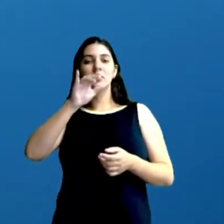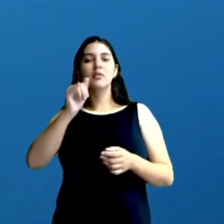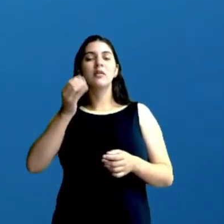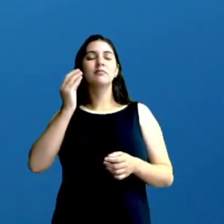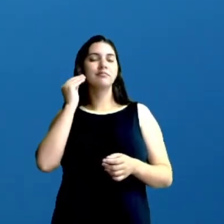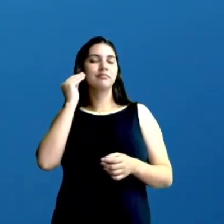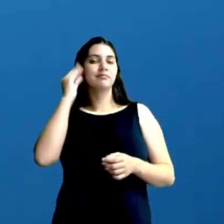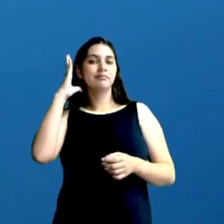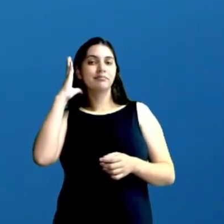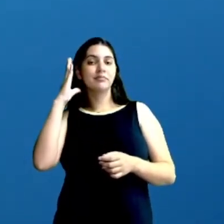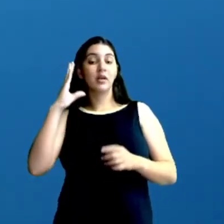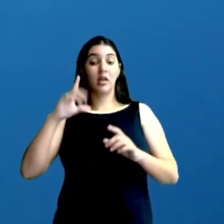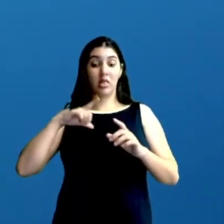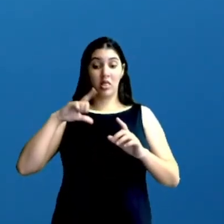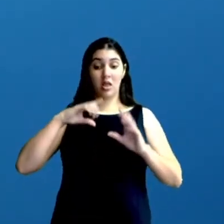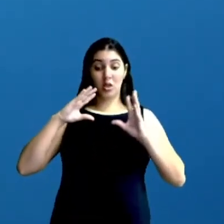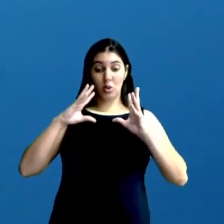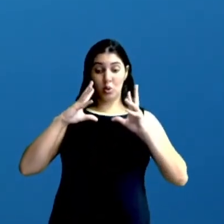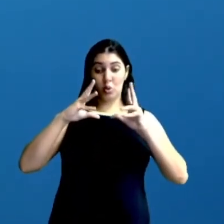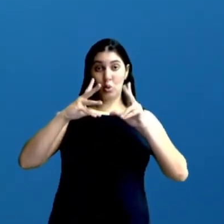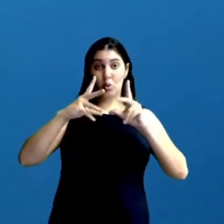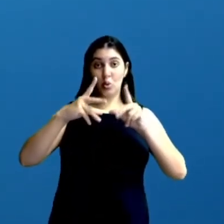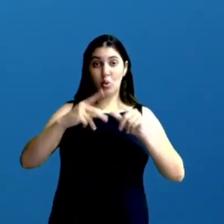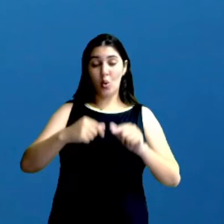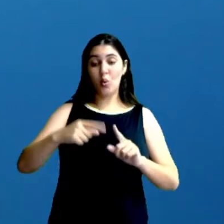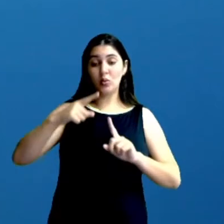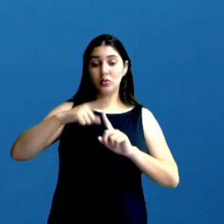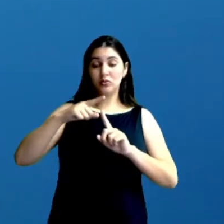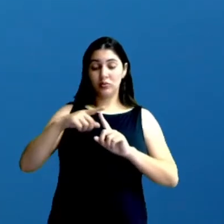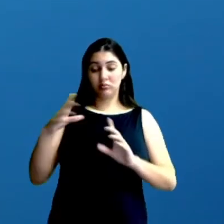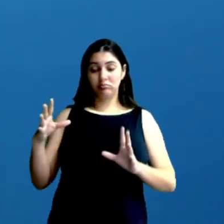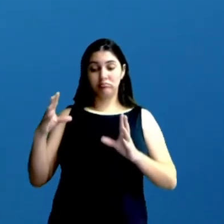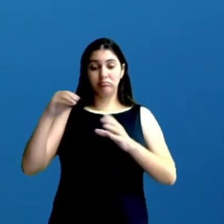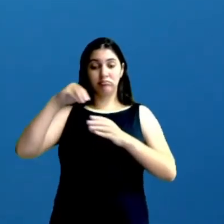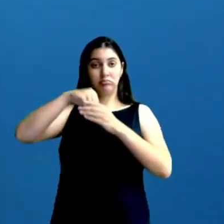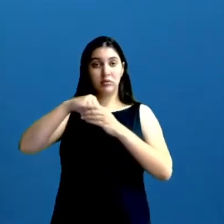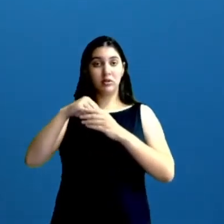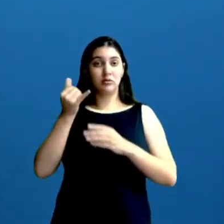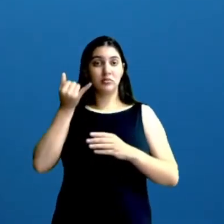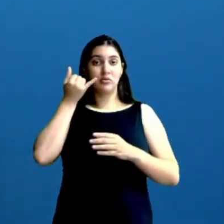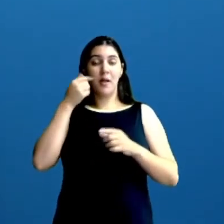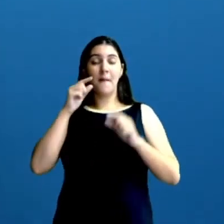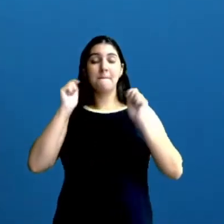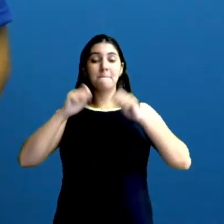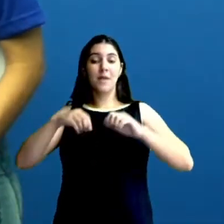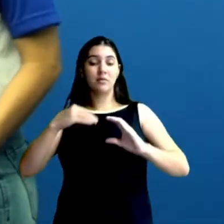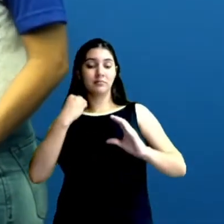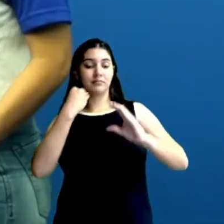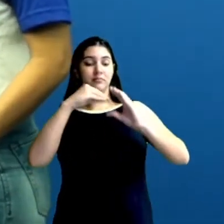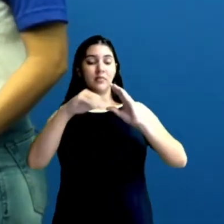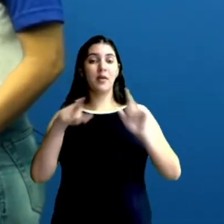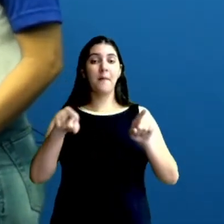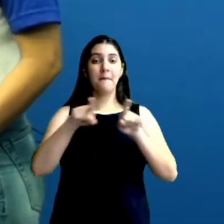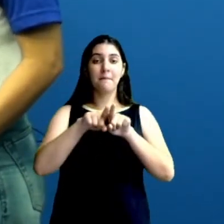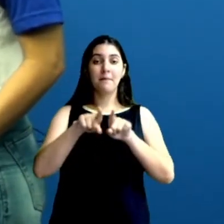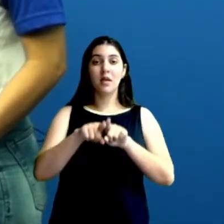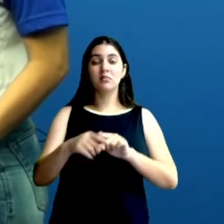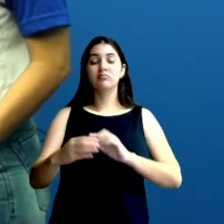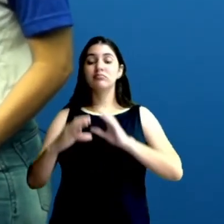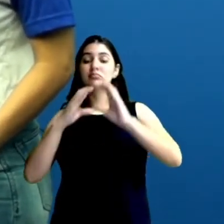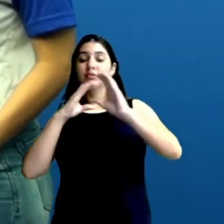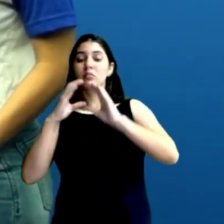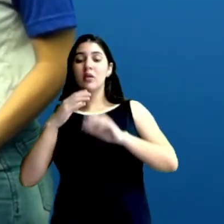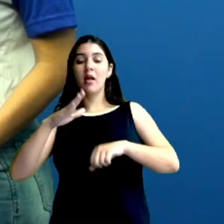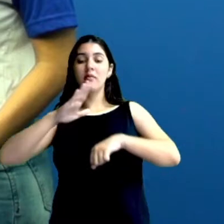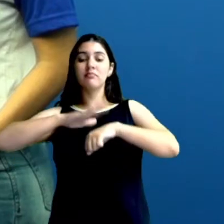contém todos esses atributos, que você pode se corresponder e pode falar ao mesmo tempo. Então, observem